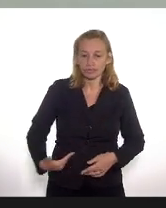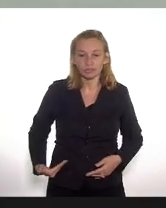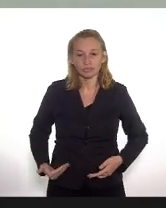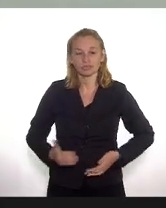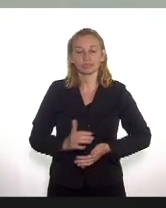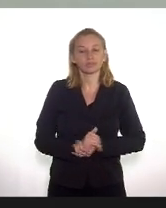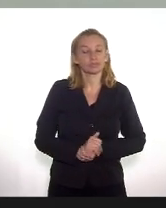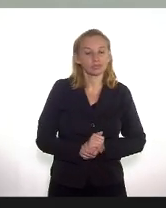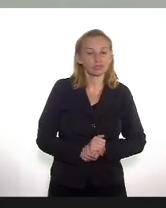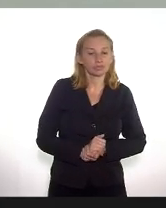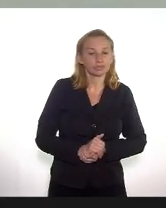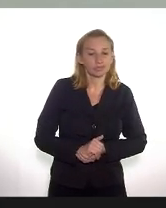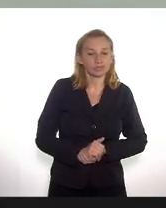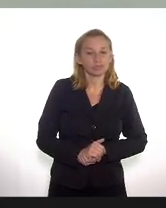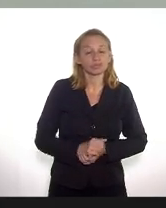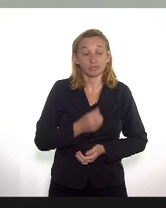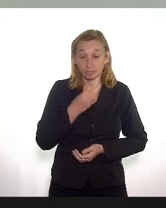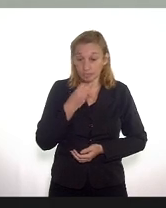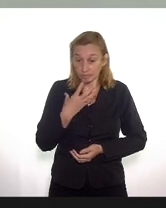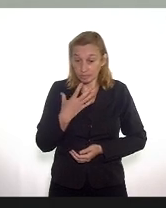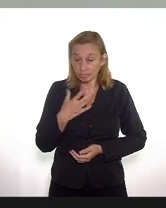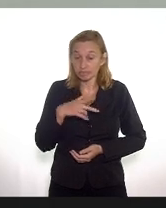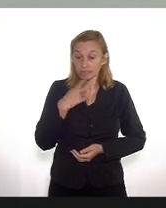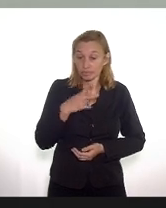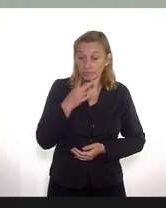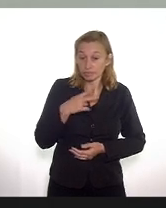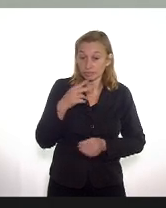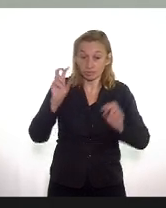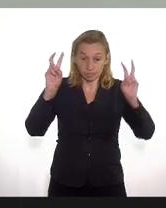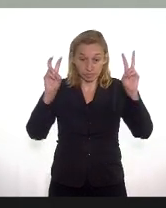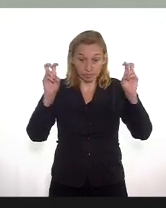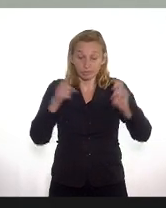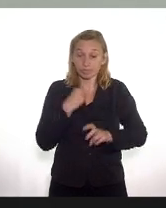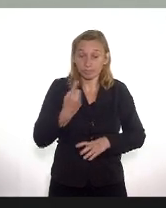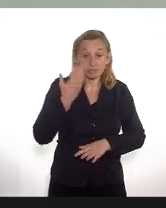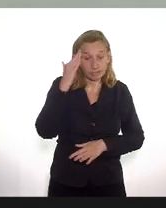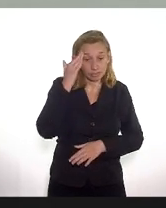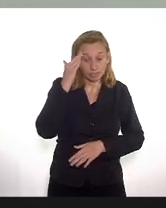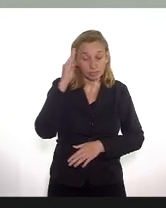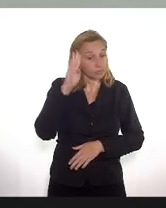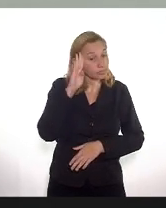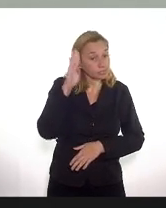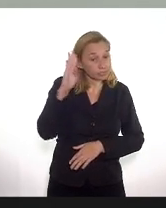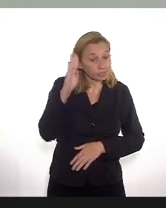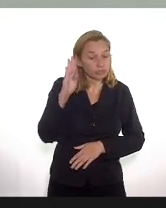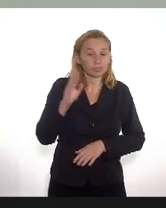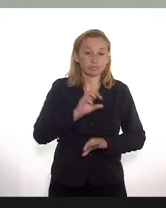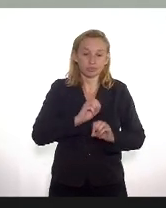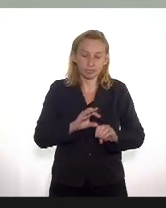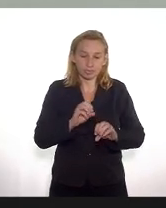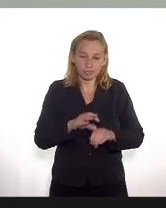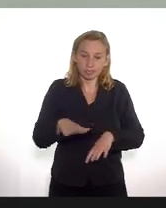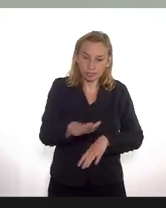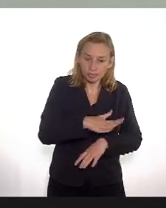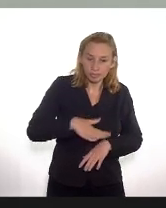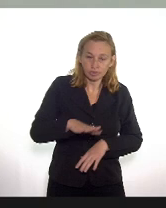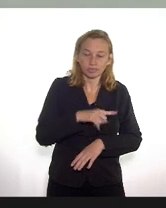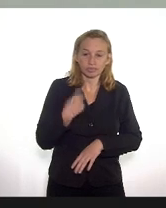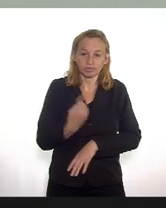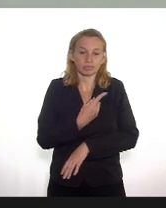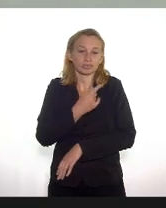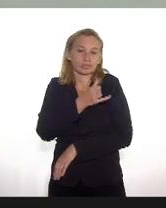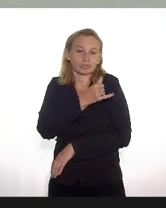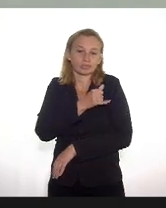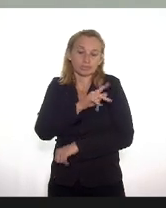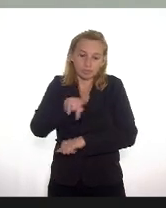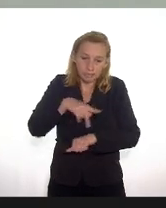relevância, muito abrangente, que vai abordar temas que nós entendemos que sejam fundamentais para a educação do nosso país. A